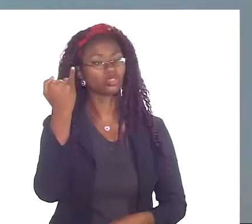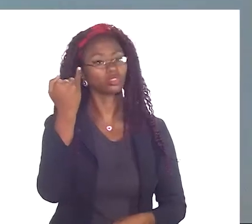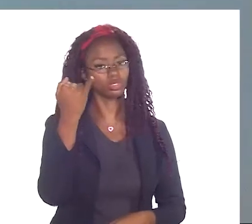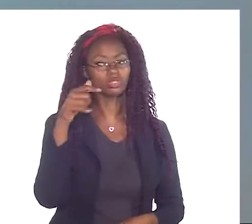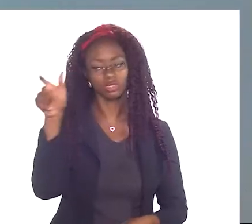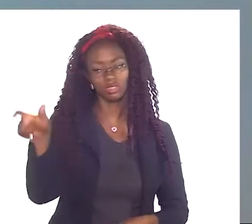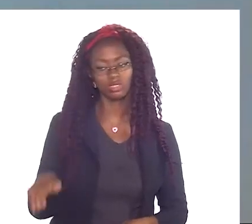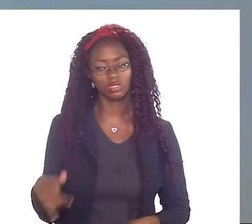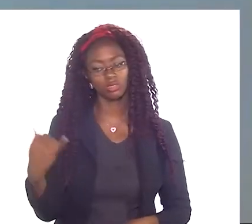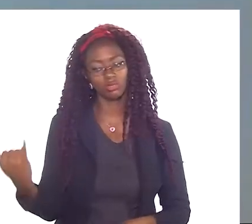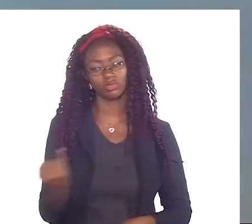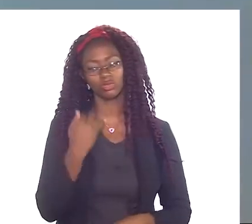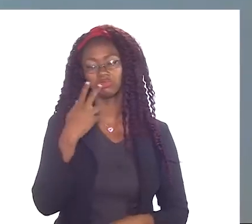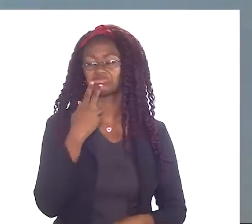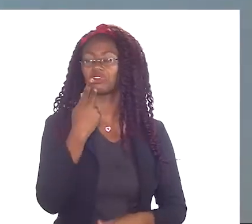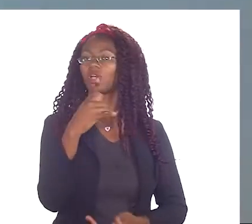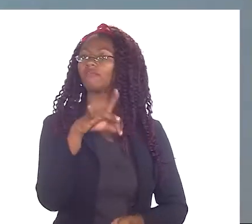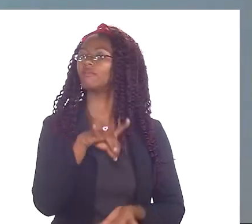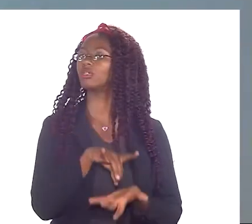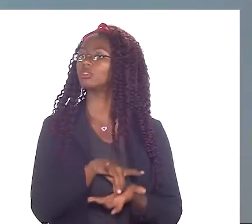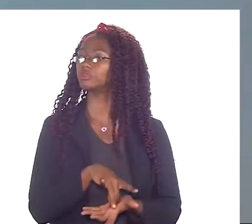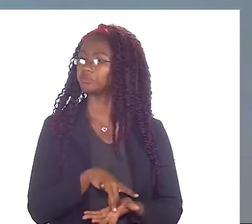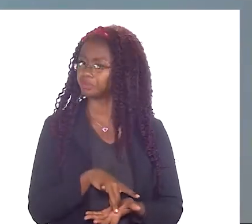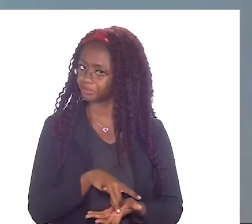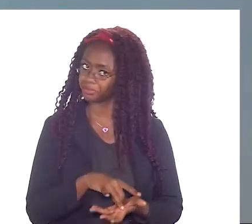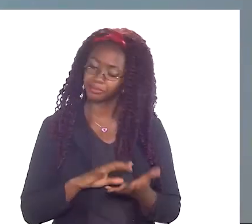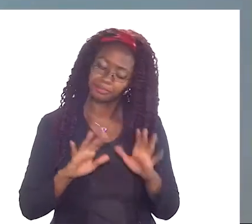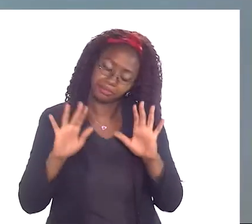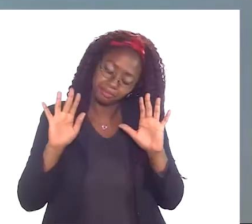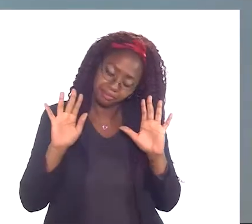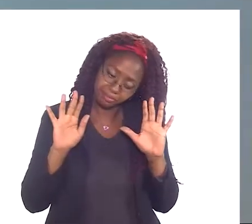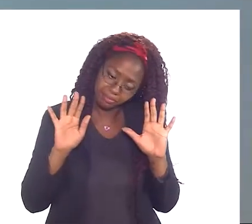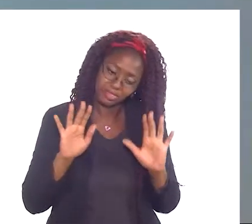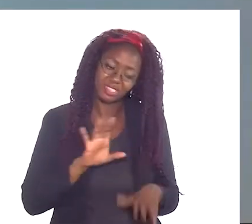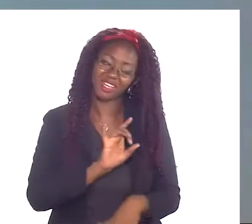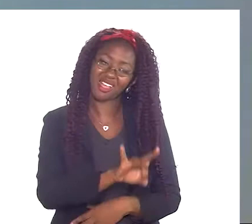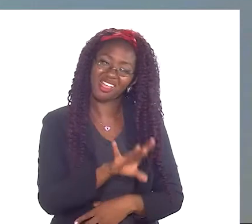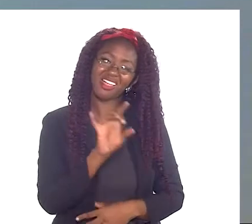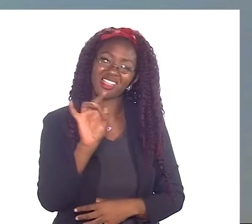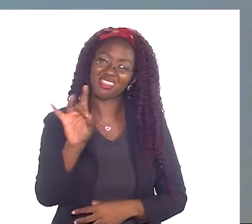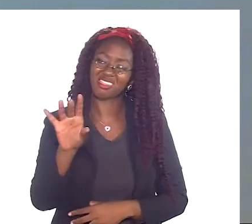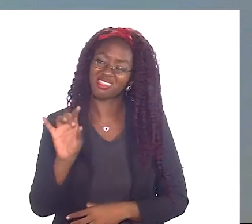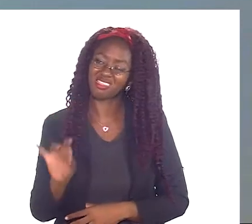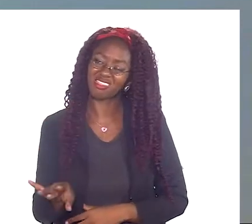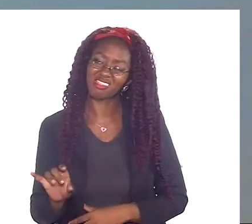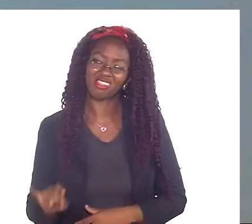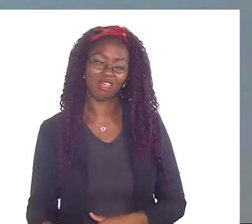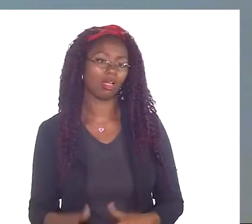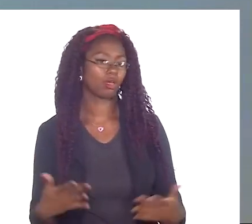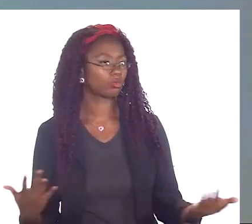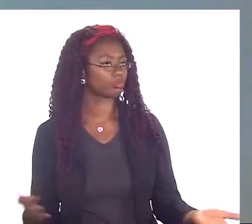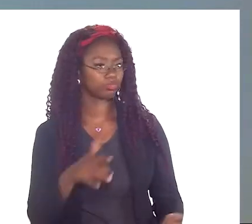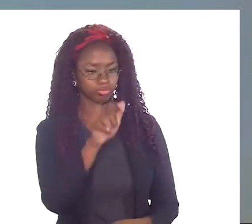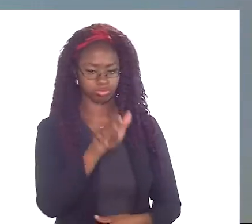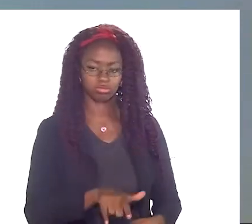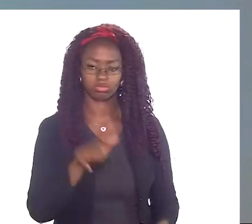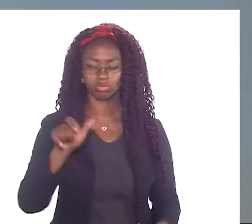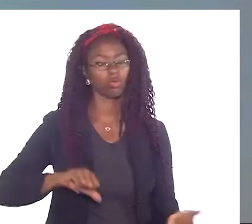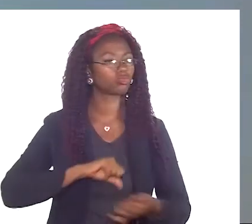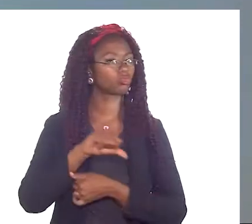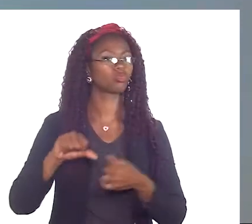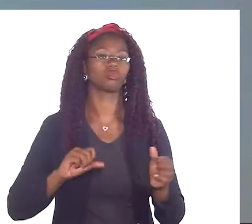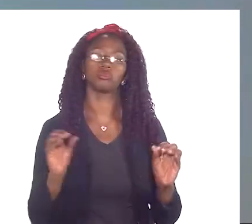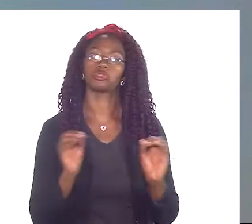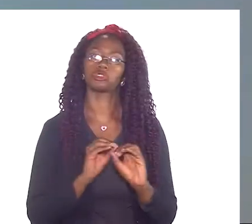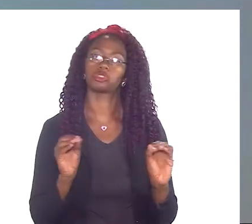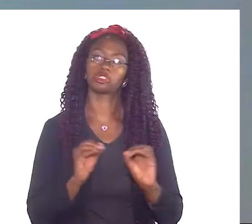pessoa realmente seja verdadeira, mas as pessoas também são como são, né? Cada um tem o seu perfil, cada um tem o seu jeito, isso não muda. E